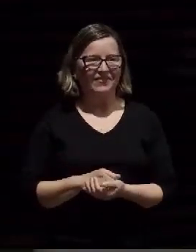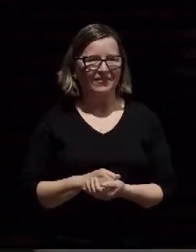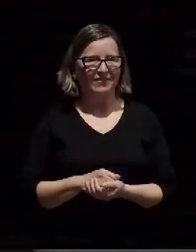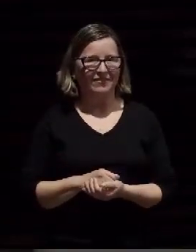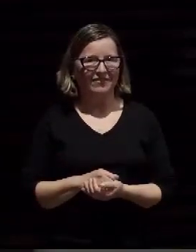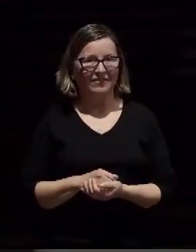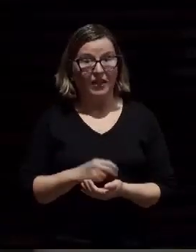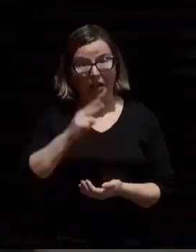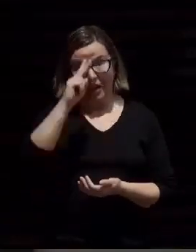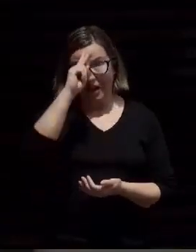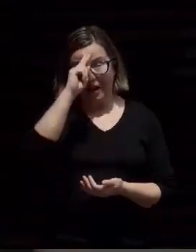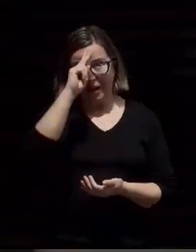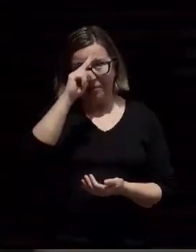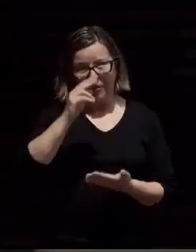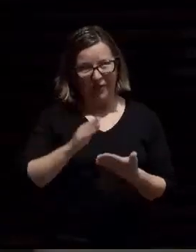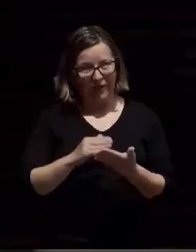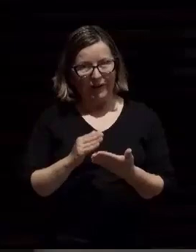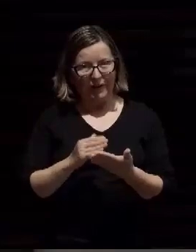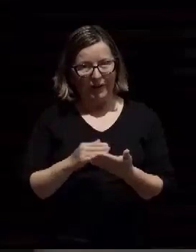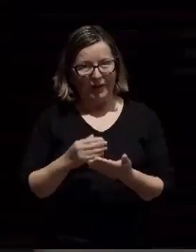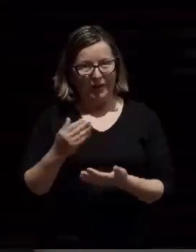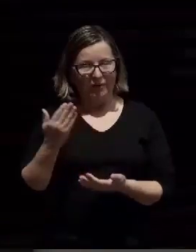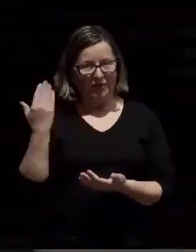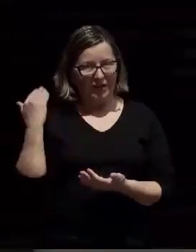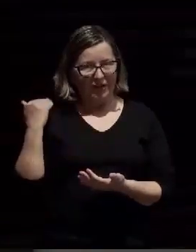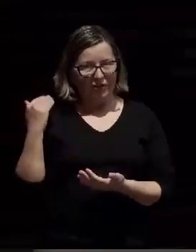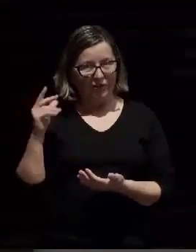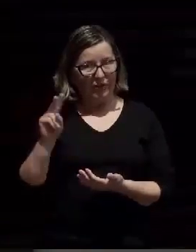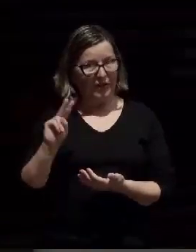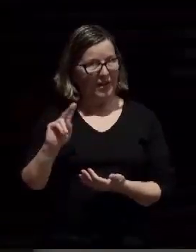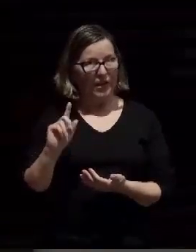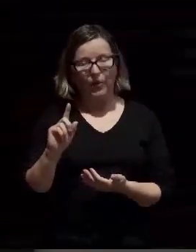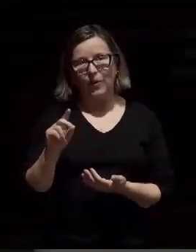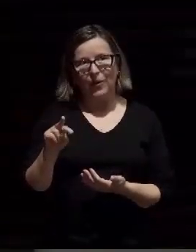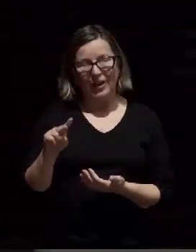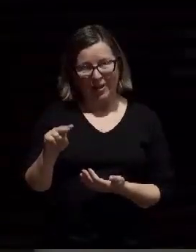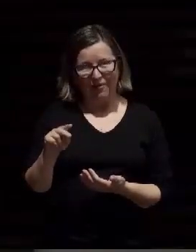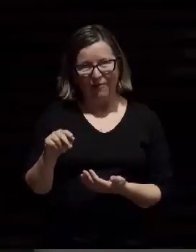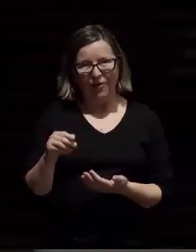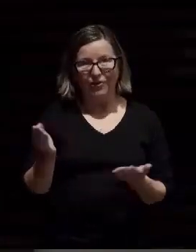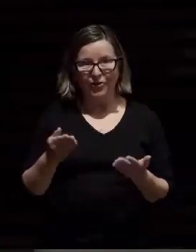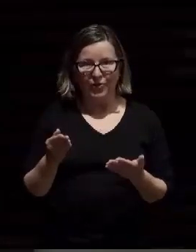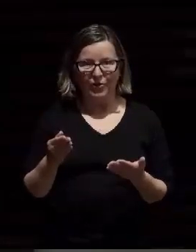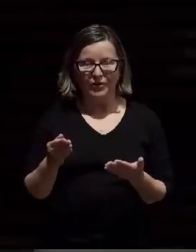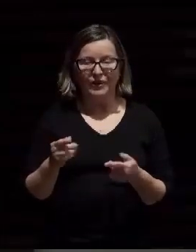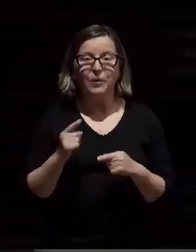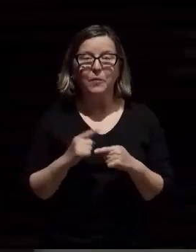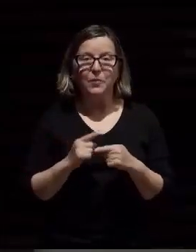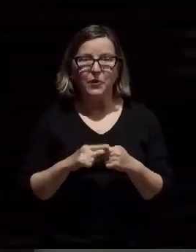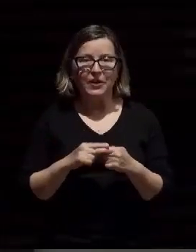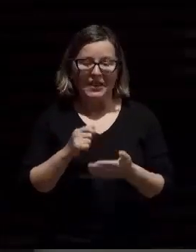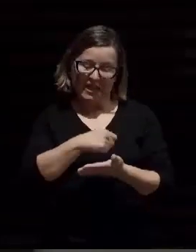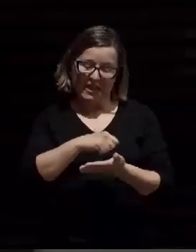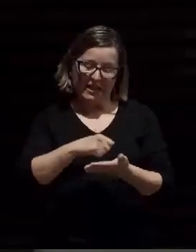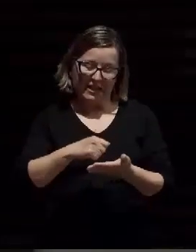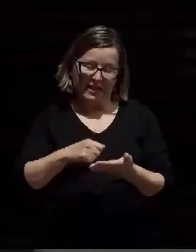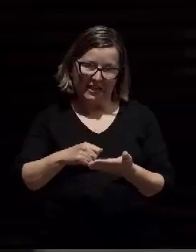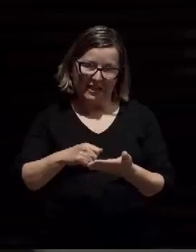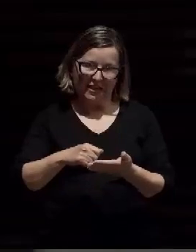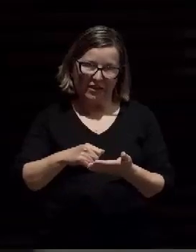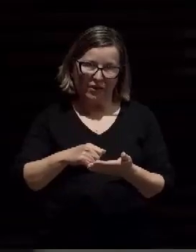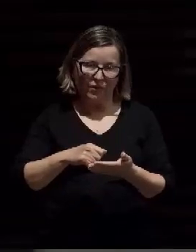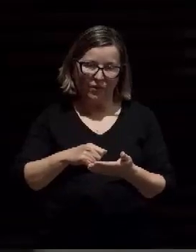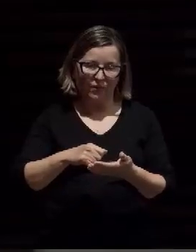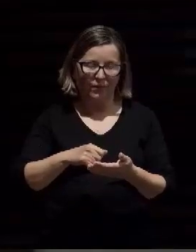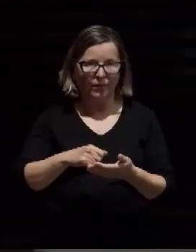Lembra-se que os livros antigos não são como esses nossos. Eles eram escritos em rolos.